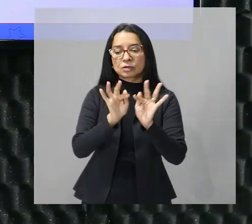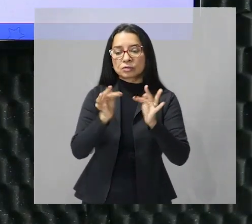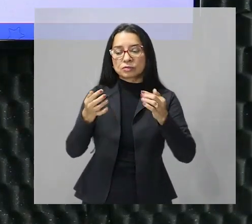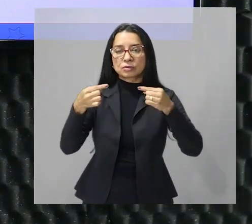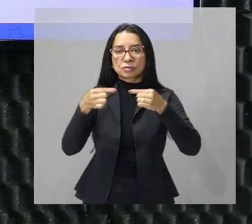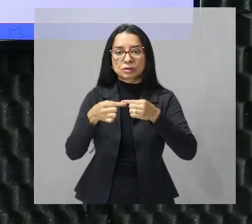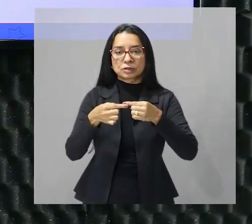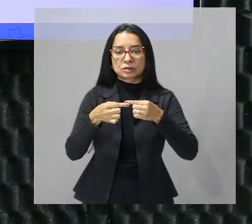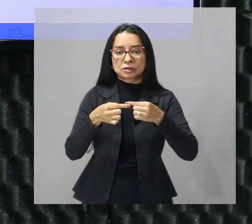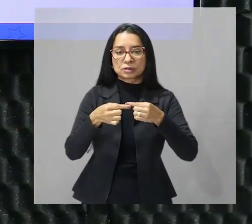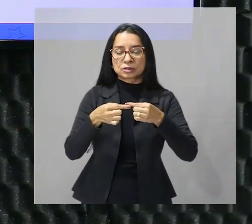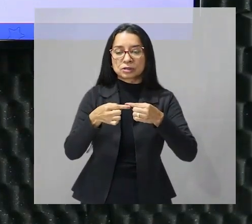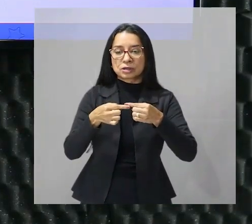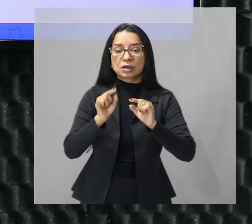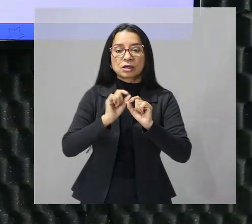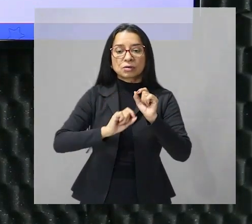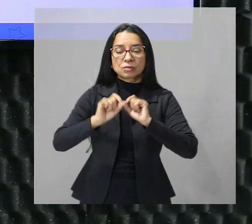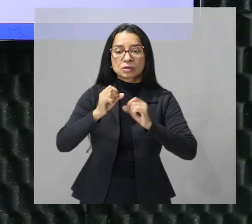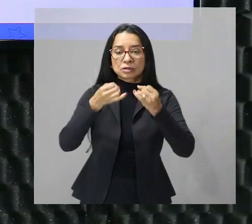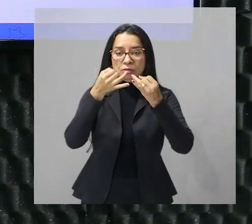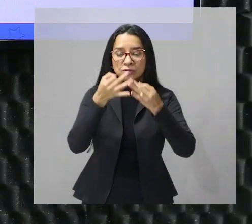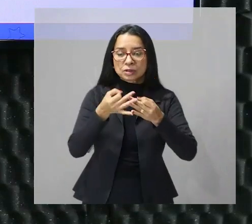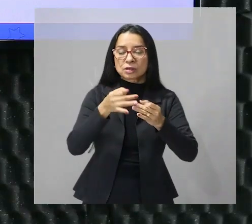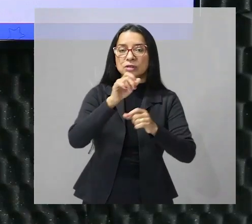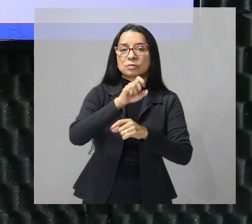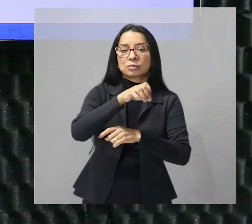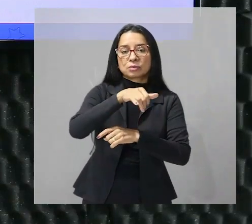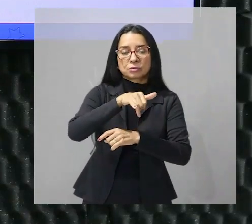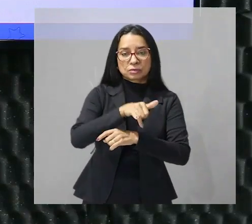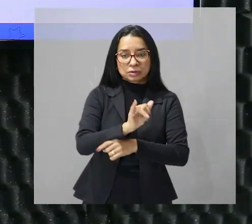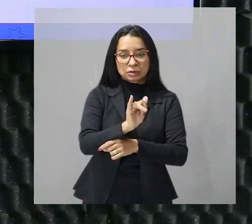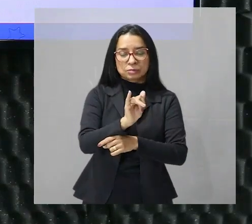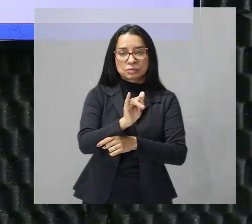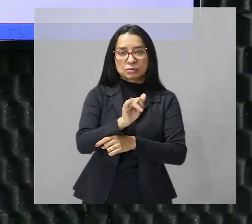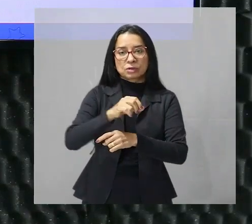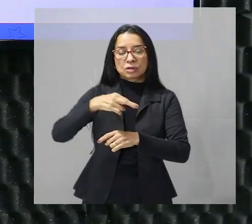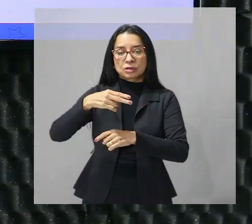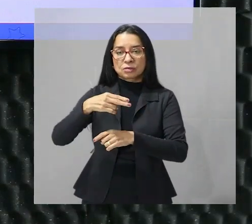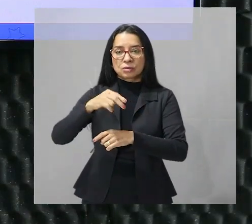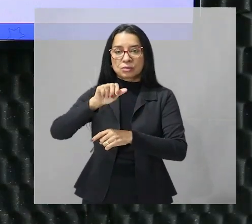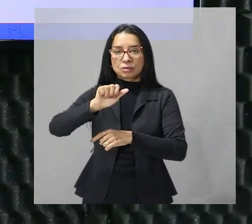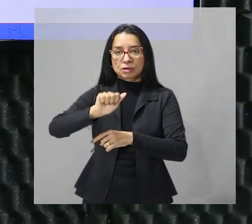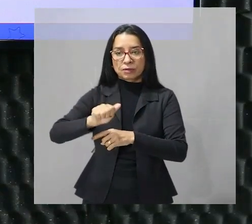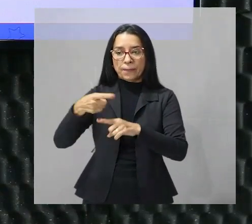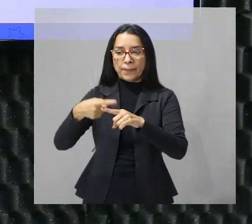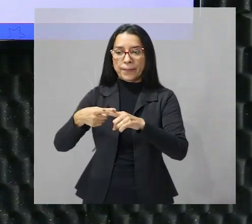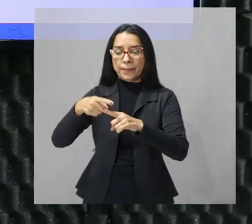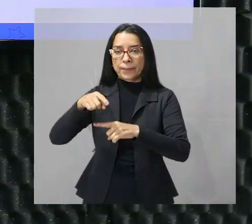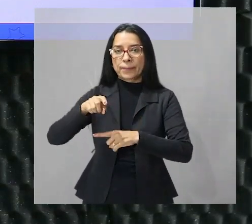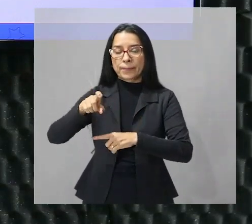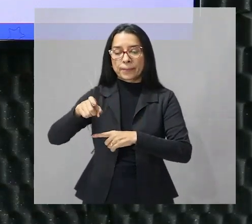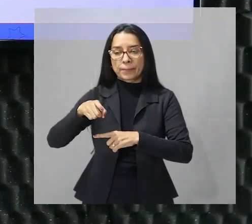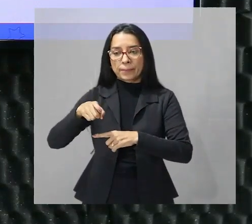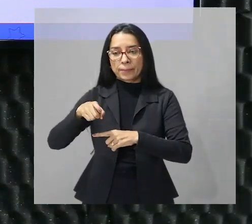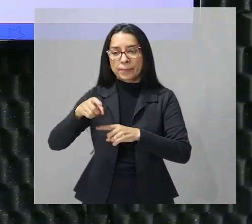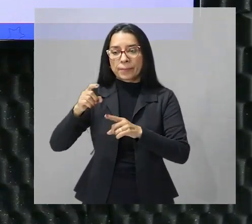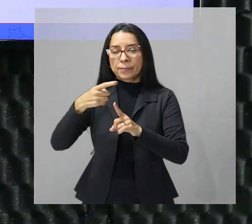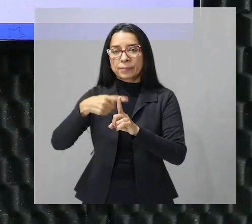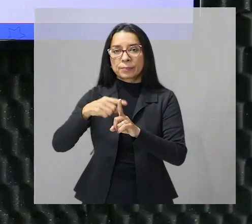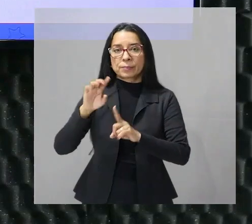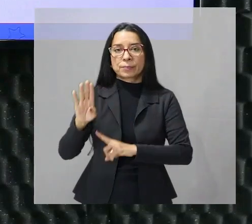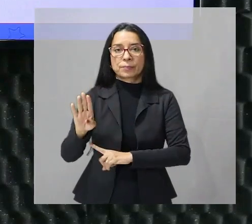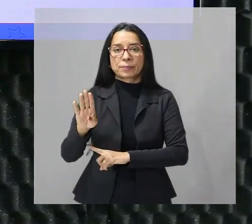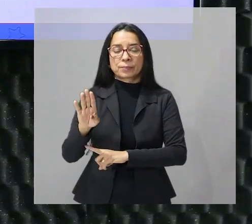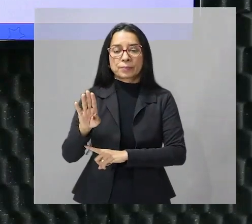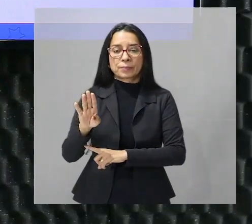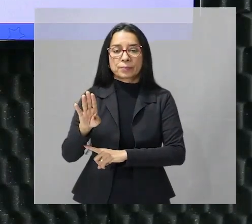afim é dada por Y igual a A vezes X mais B. Vou substituir o A pelo 5, vou substituir